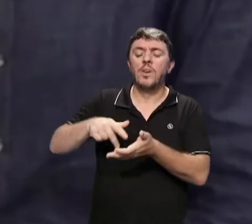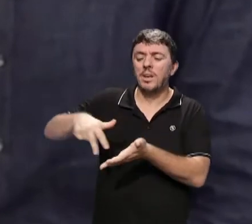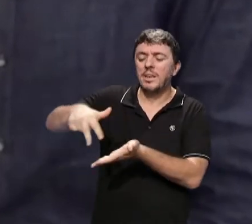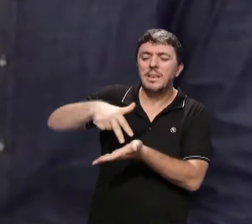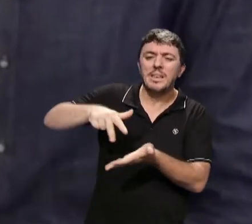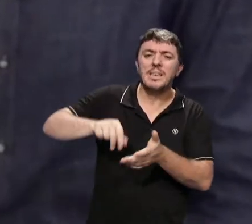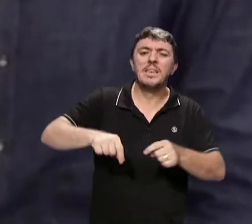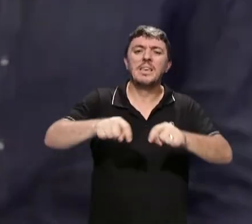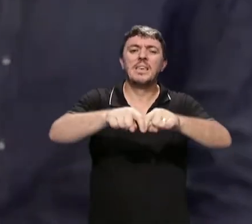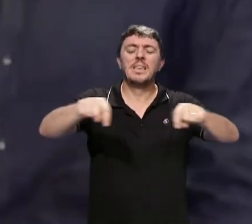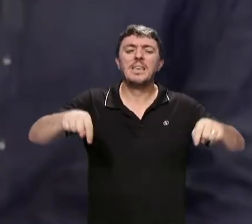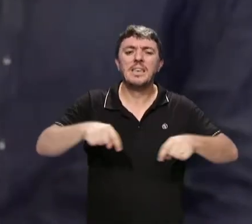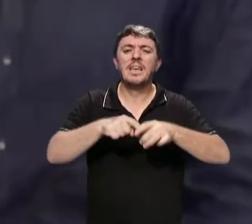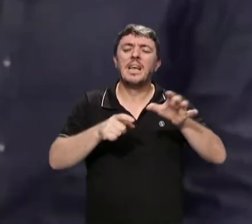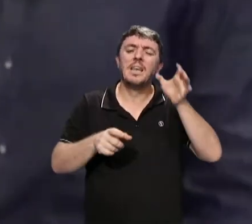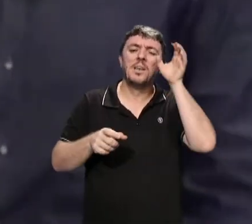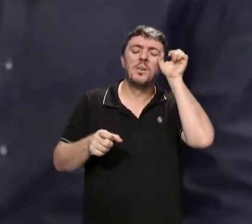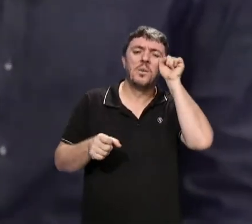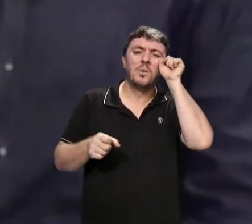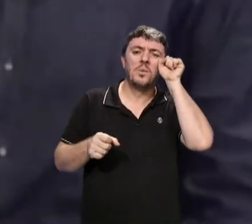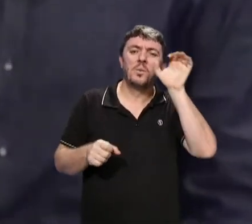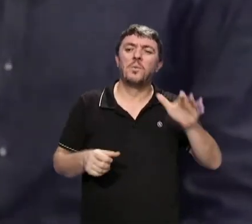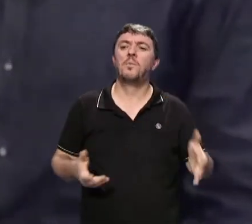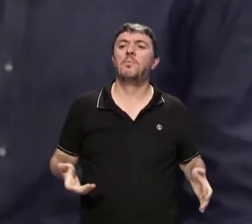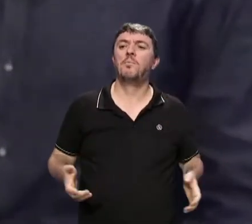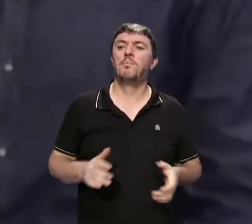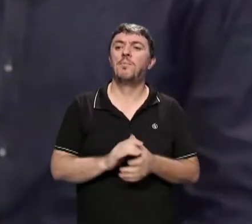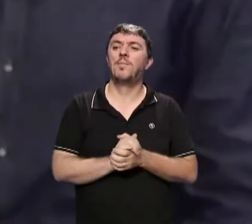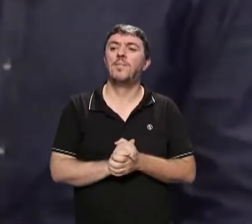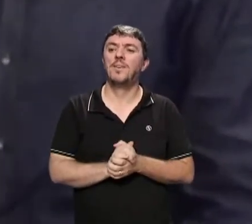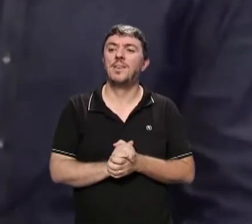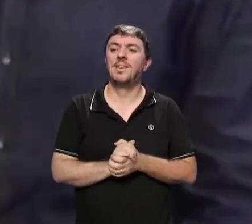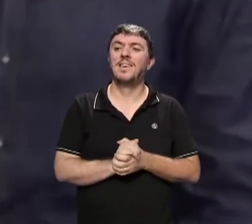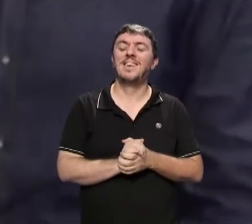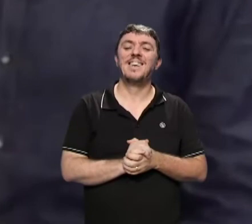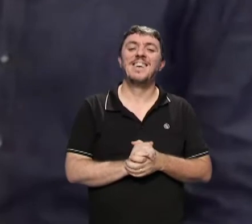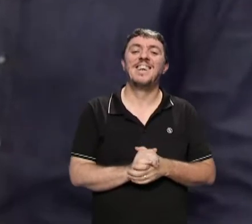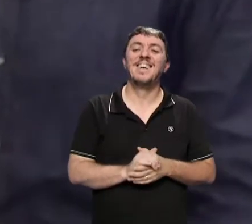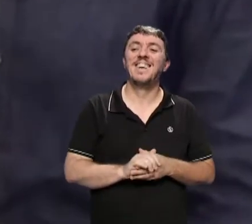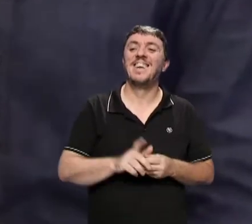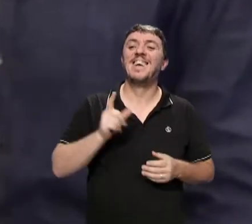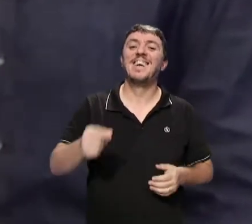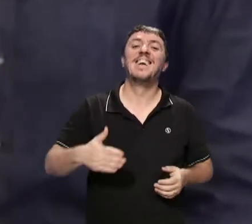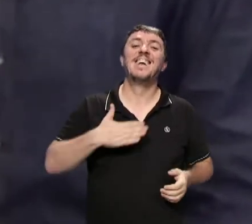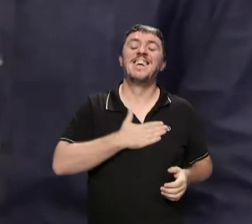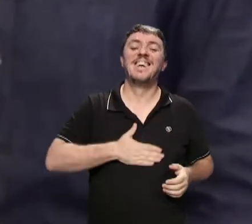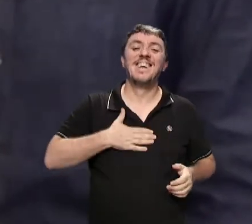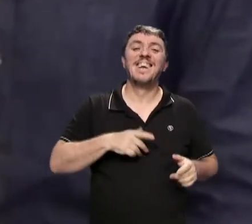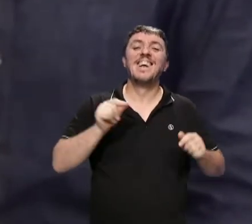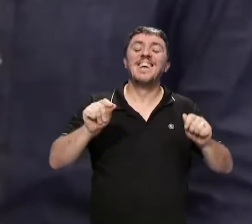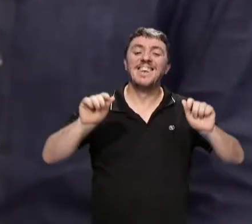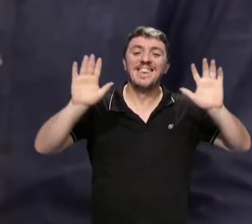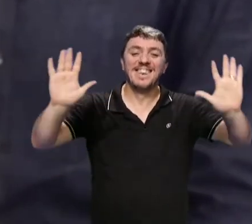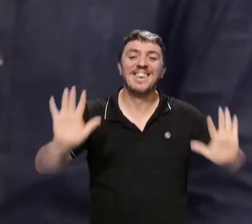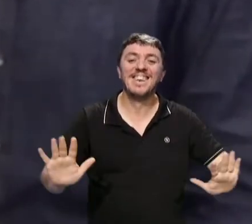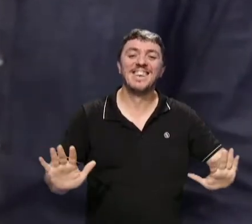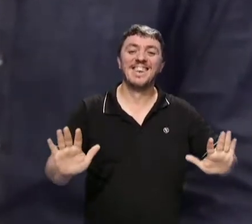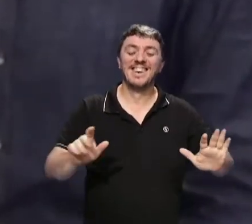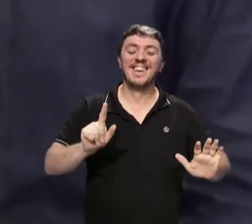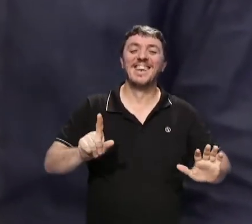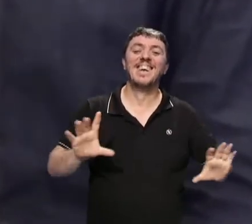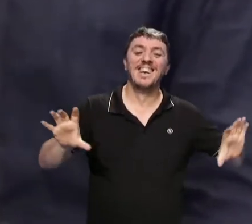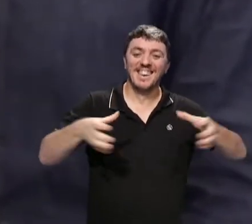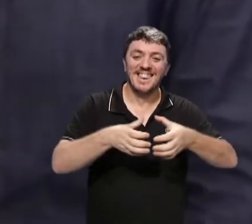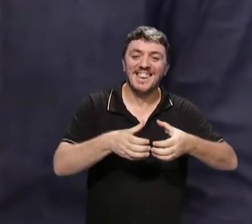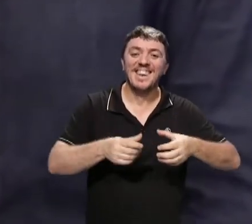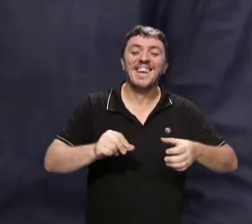quarto, enfim. Eu amo axé, eu amo El Chan, o pinto do meu pai, pronto, amor, tô com, eu vou dançar. É isso, é mais por aí também. Você